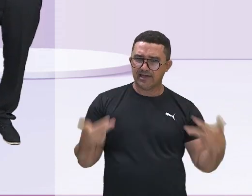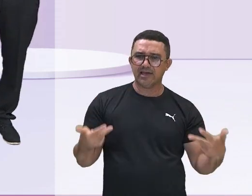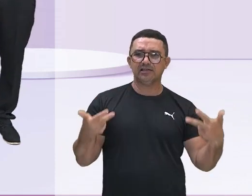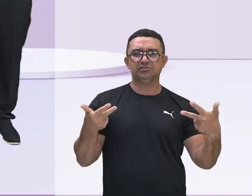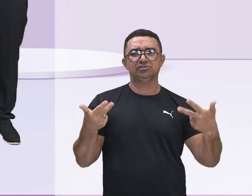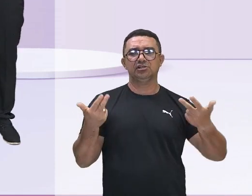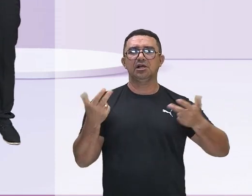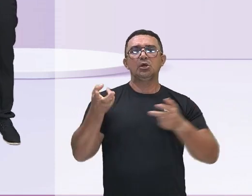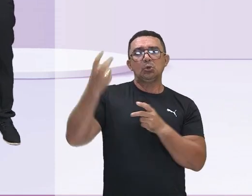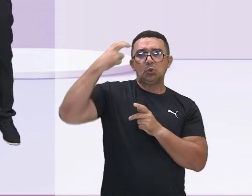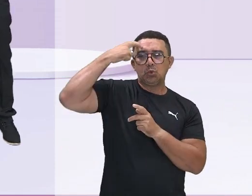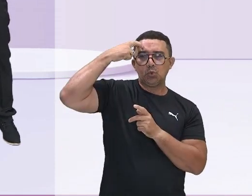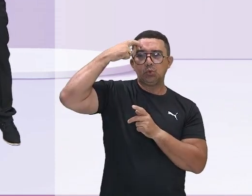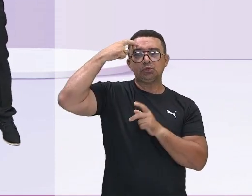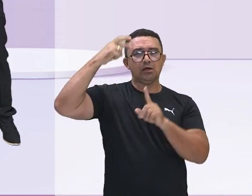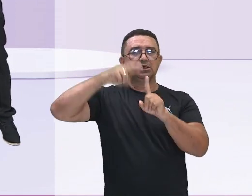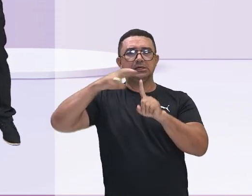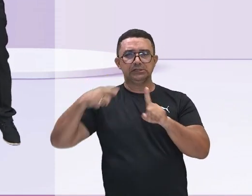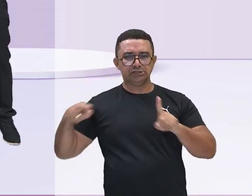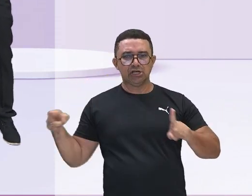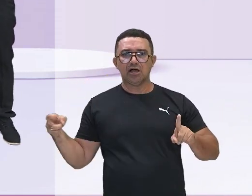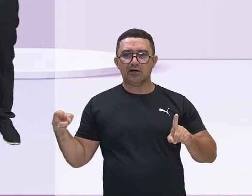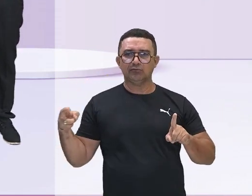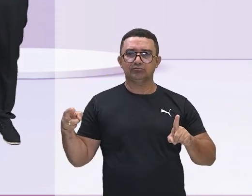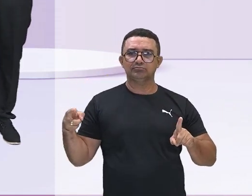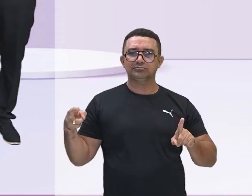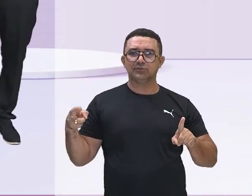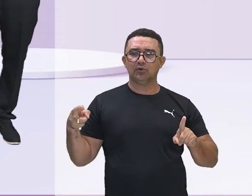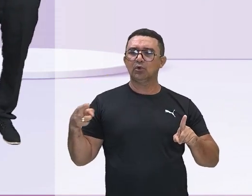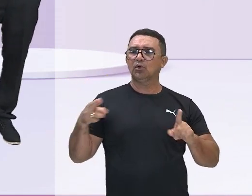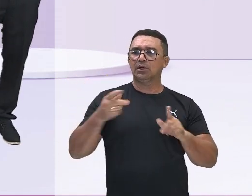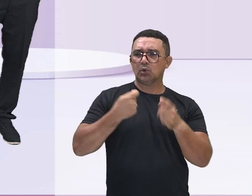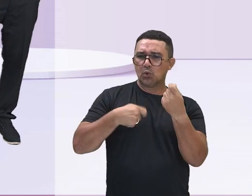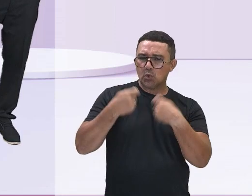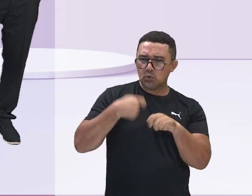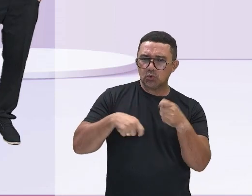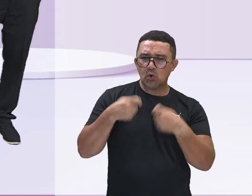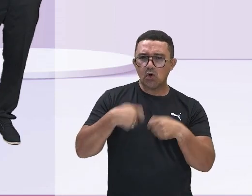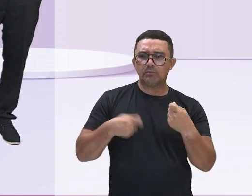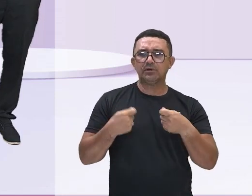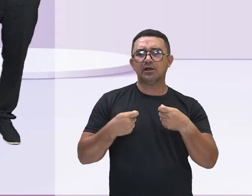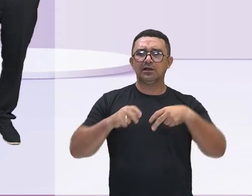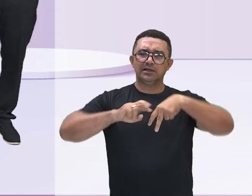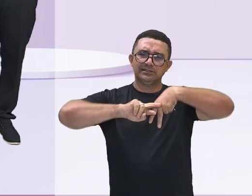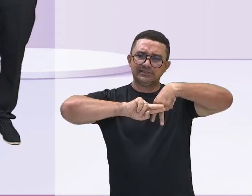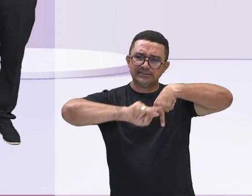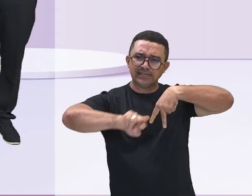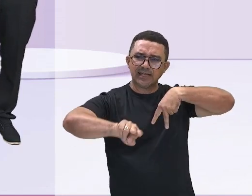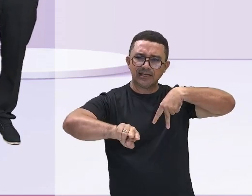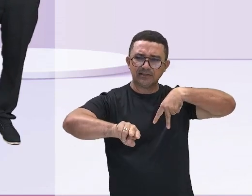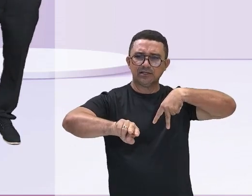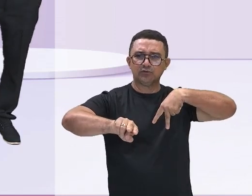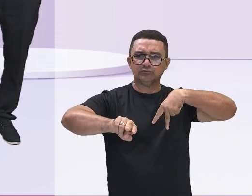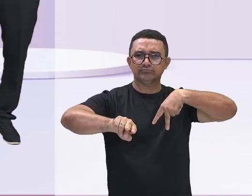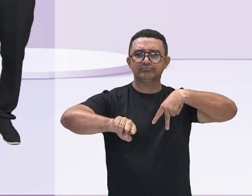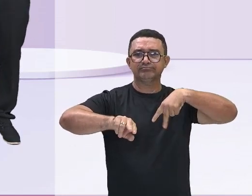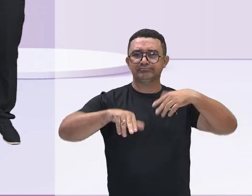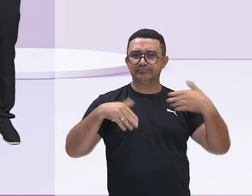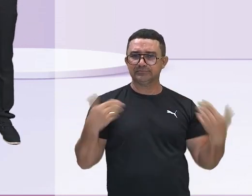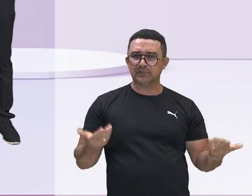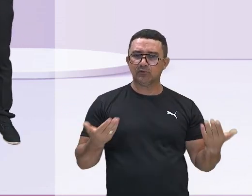étnicas, culturais, religiosas, socioeconômicas, de gênero, de orientação sexual,